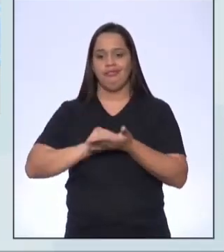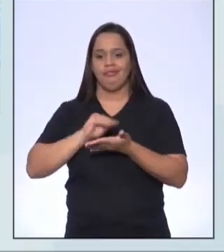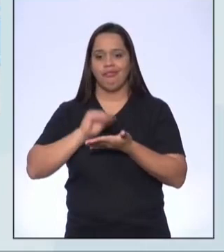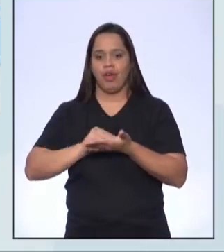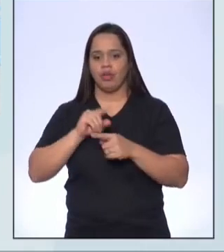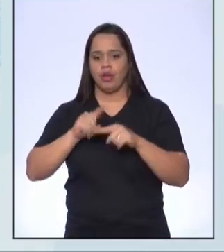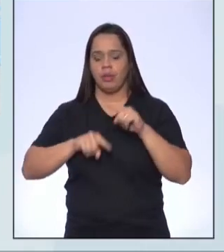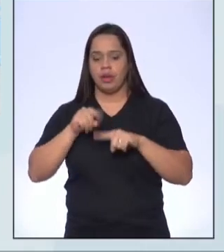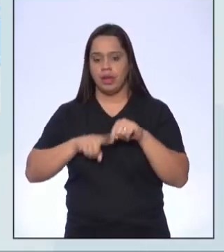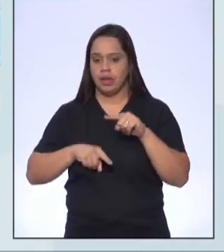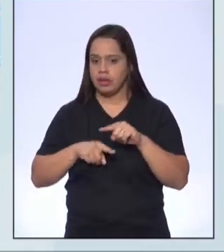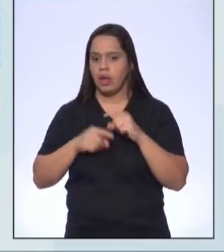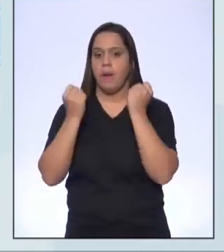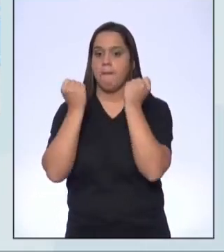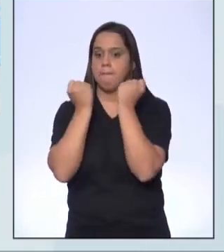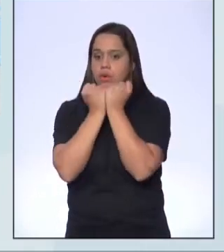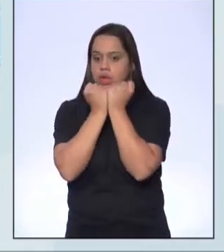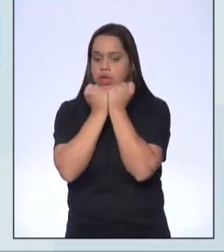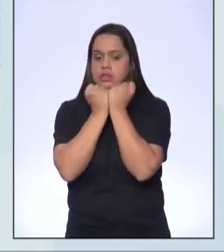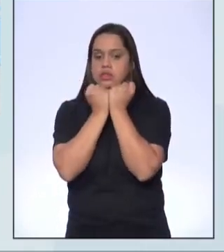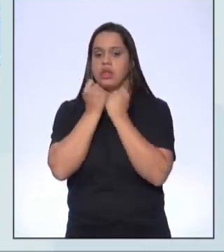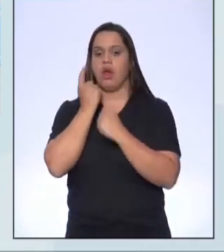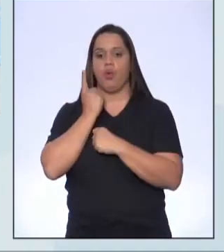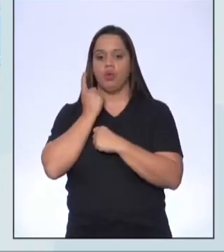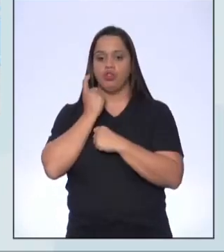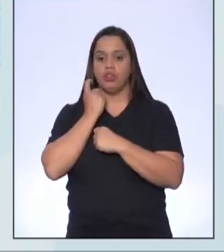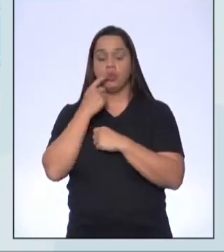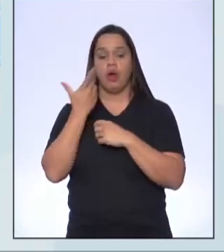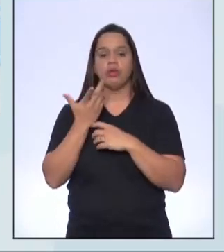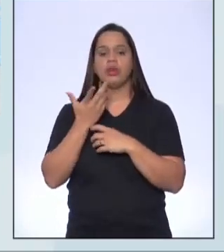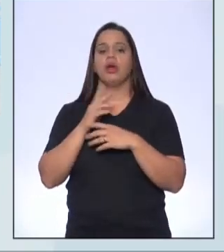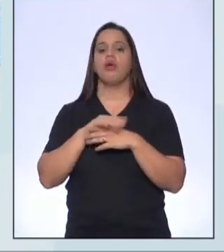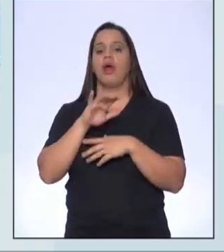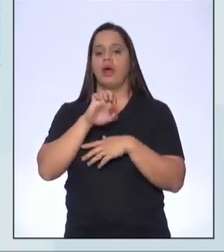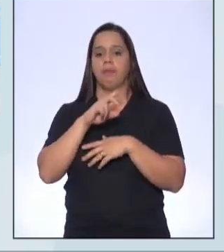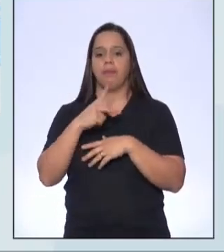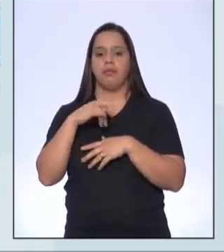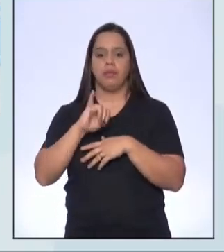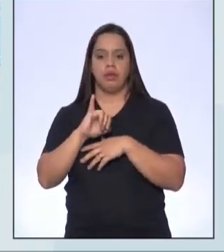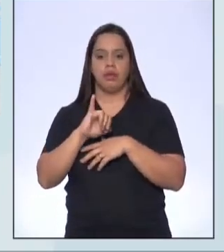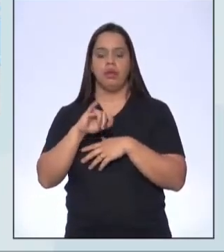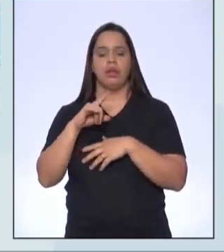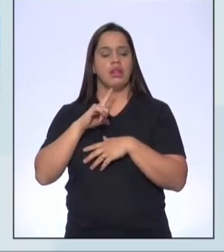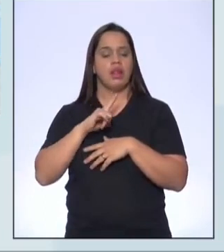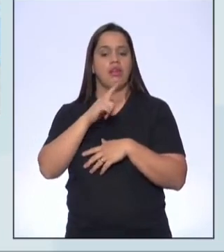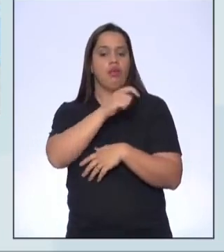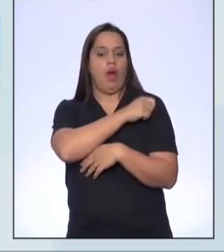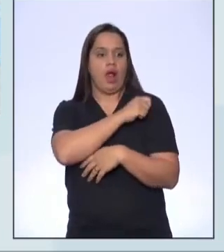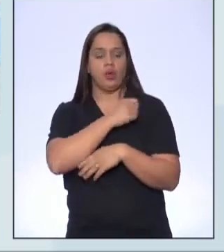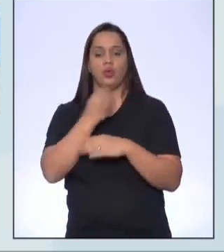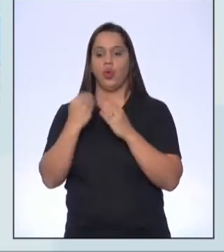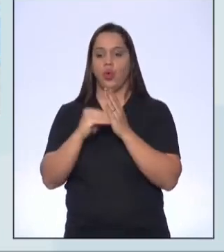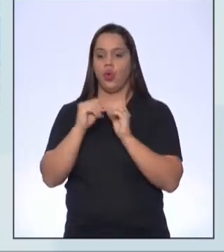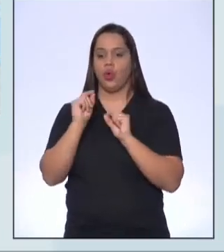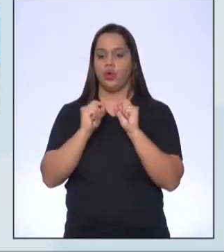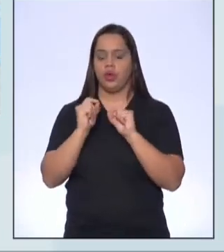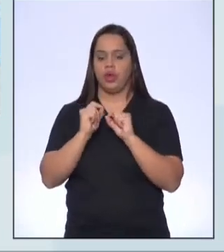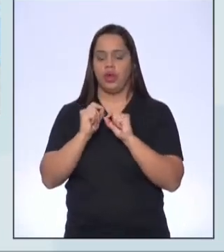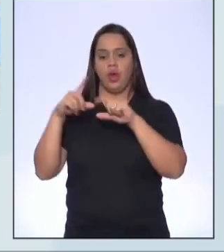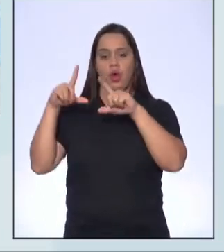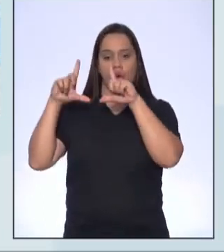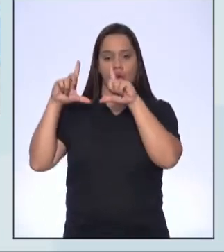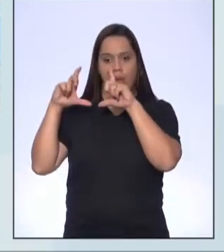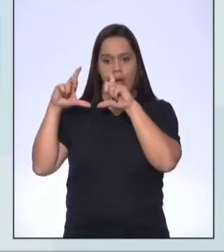EPI, equipamento de proteção individual, né? Nos hospitais, preocupa. E teve um aluno, inclusive, aqui que colocou que uma imagem fala mais do que